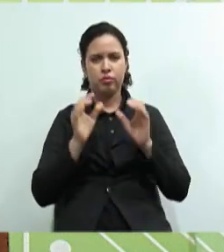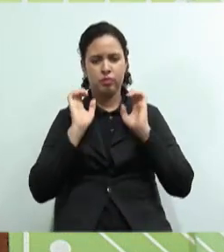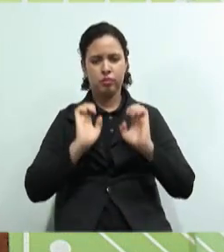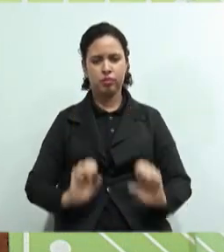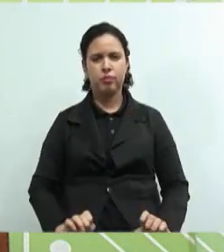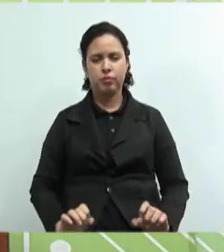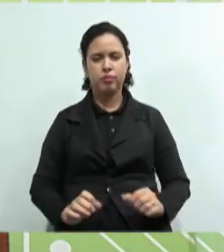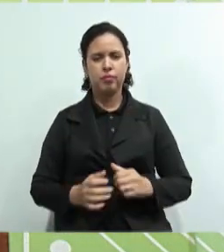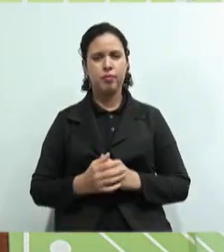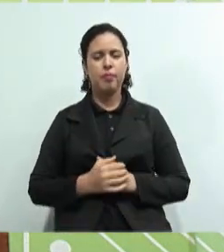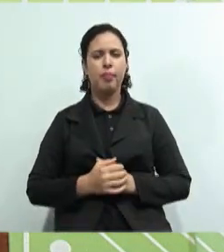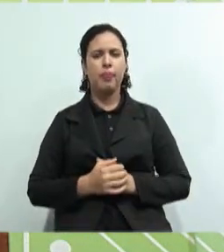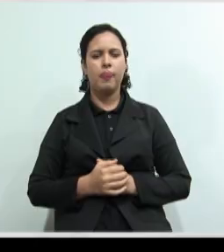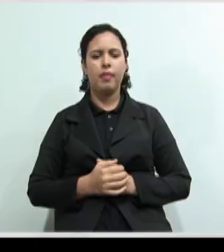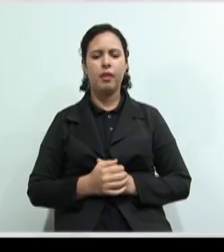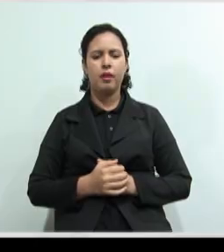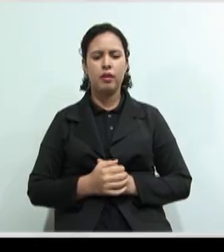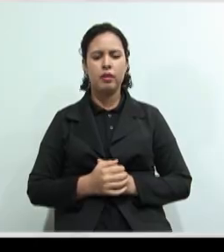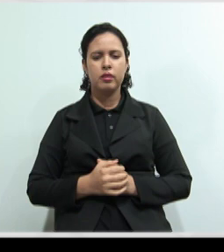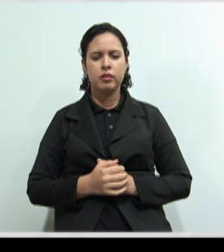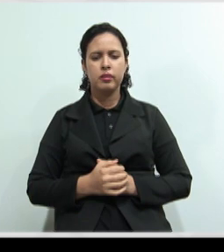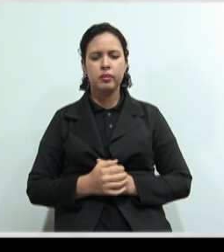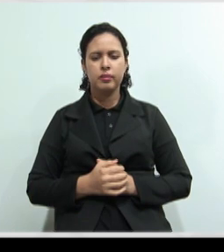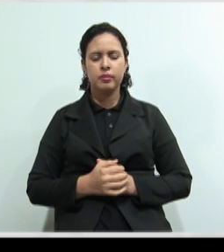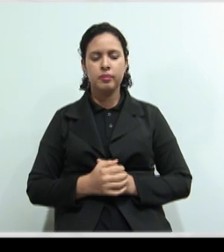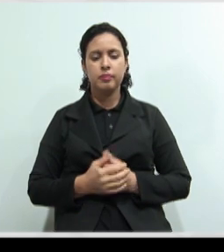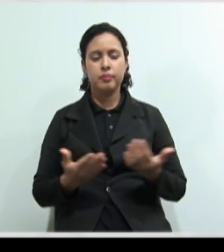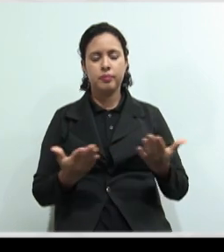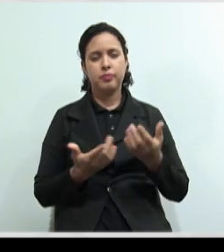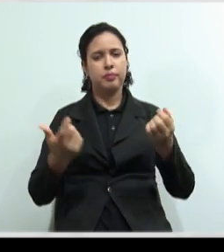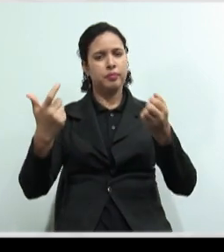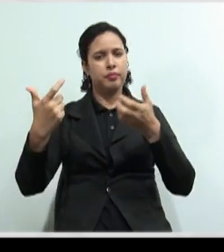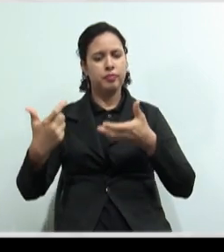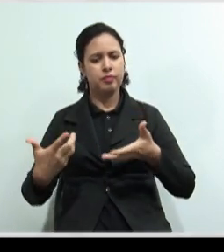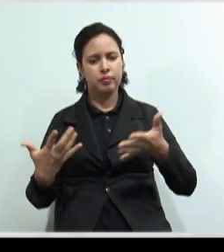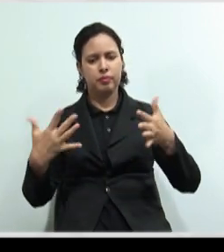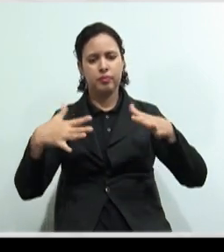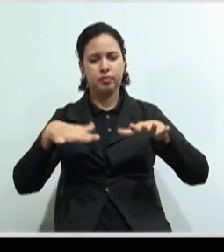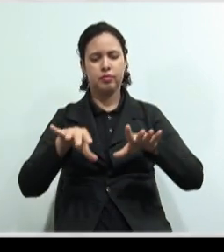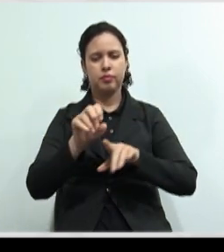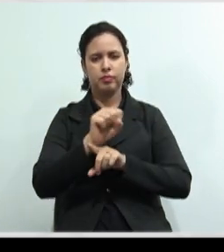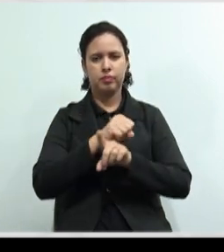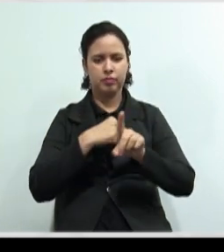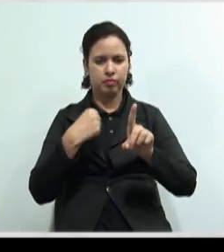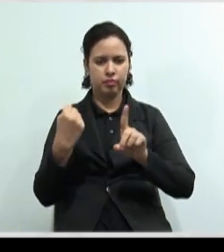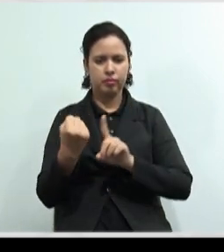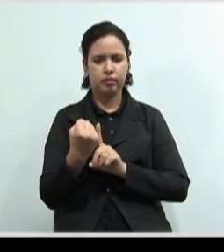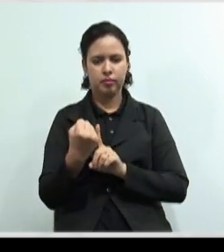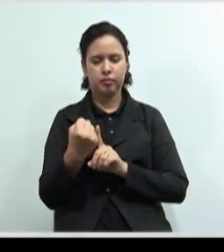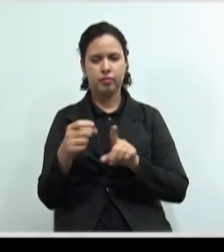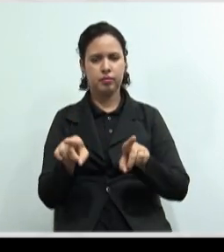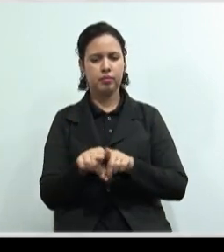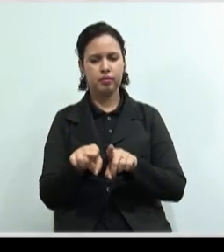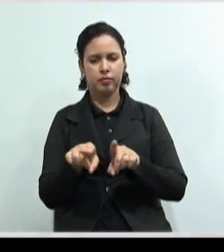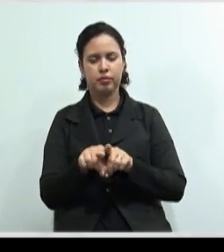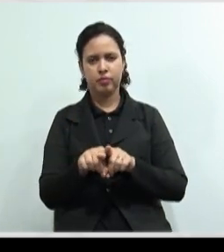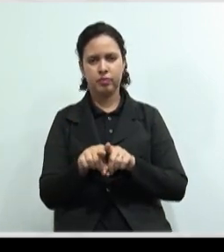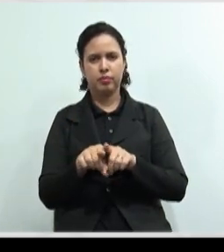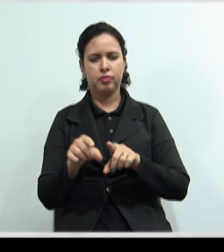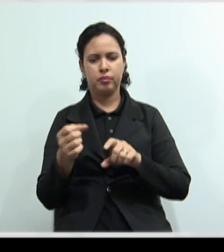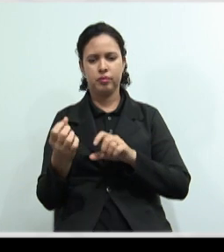da aula de hoje. Aqui no slide a gente observa que então vamos começar a falar um pouquinho sobre a inclusão social e a questão da sua